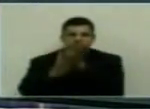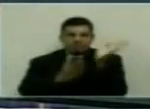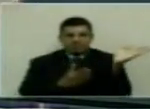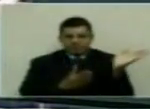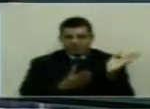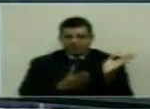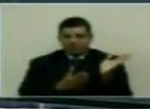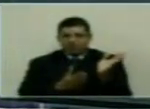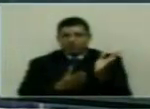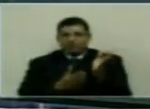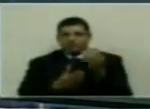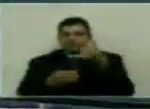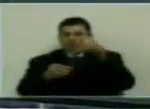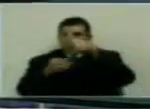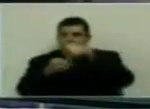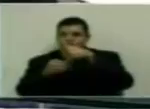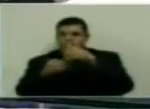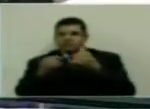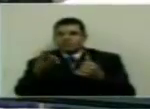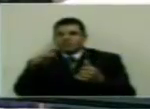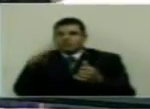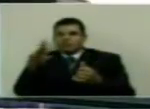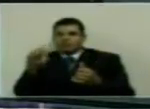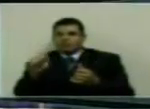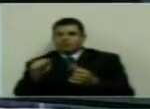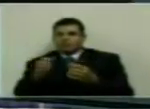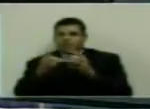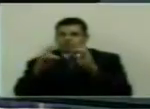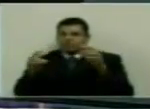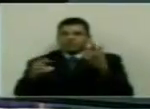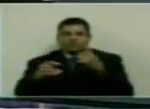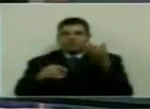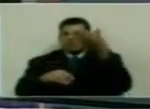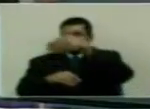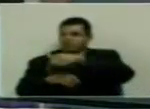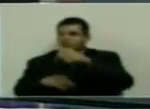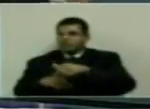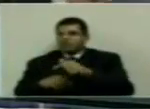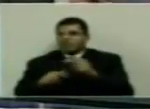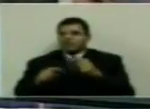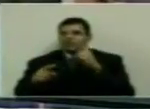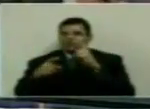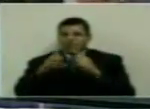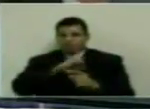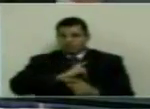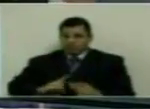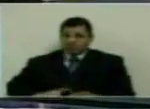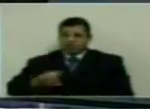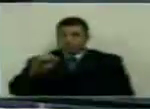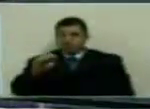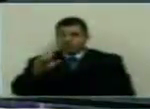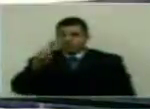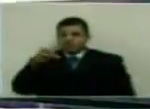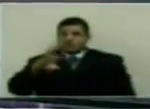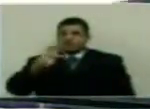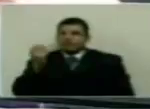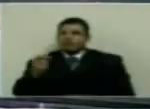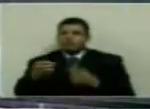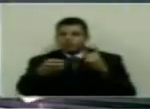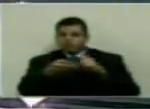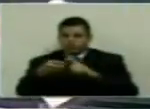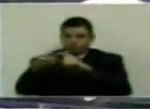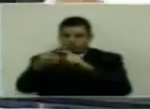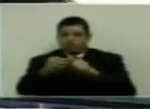desvio de combustível de termoelétrica. Por isso que não migram para gás, deputado Adjuto. Todos os